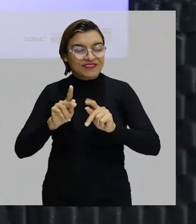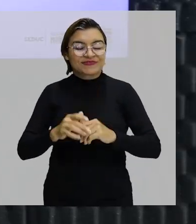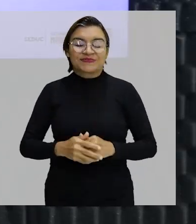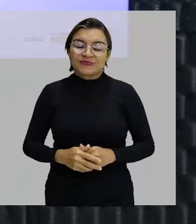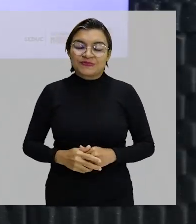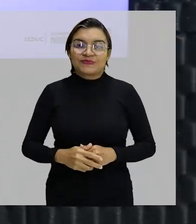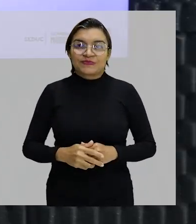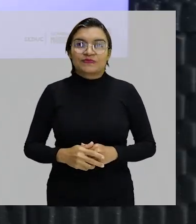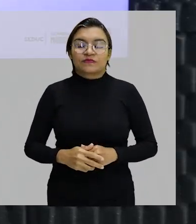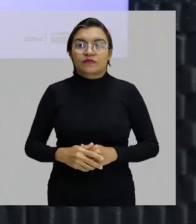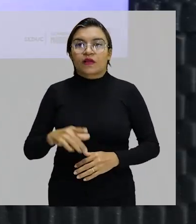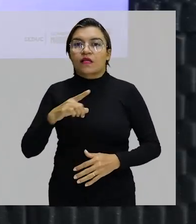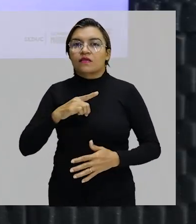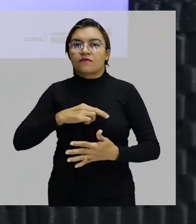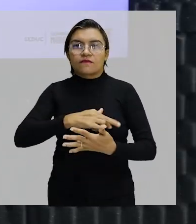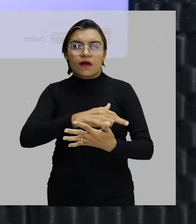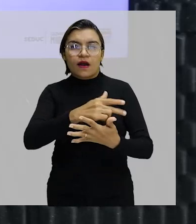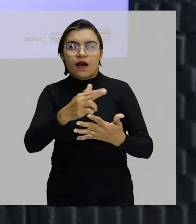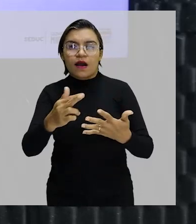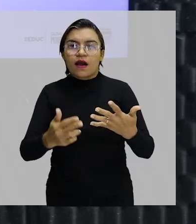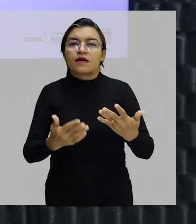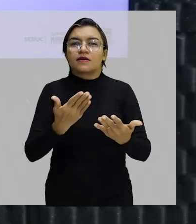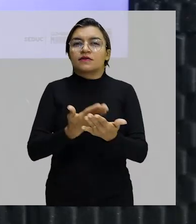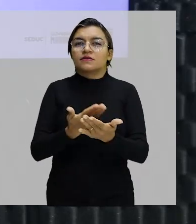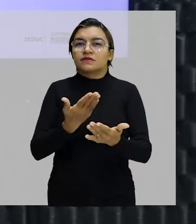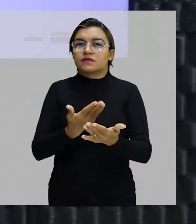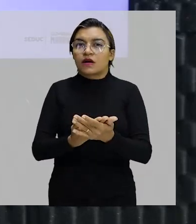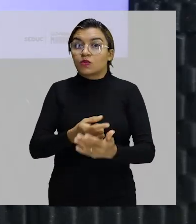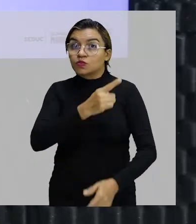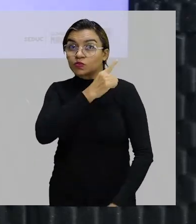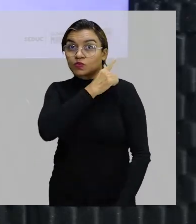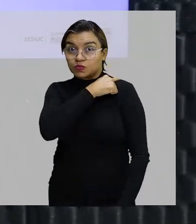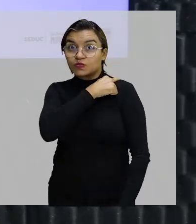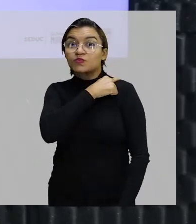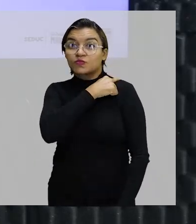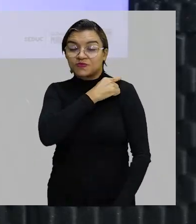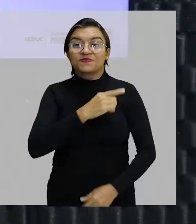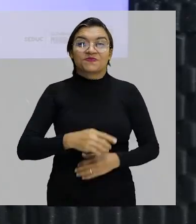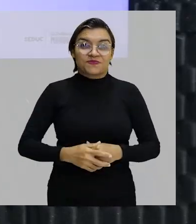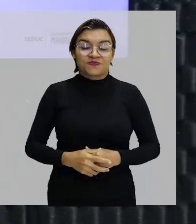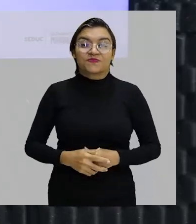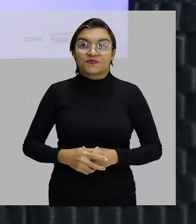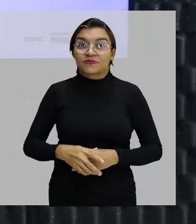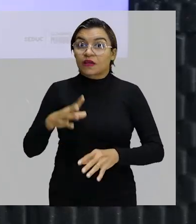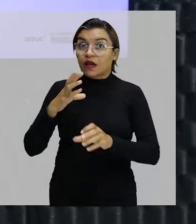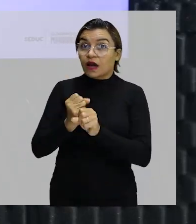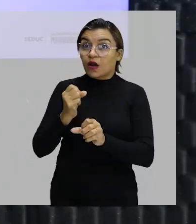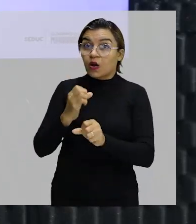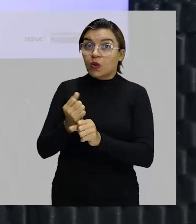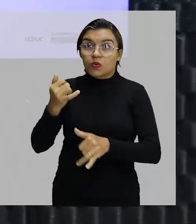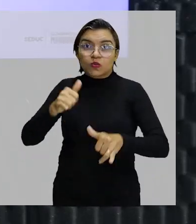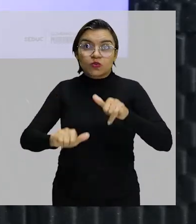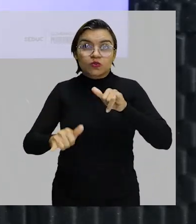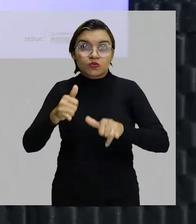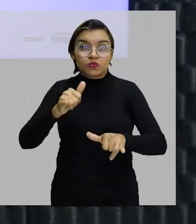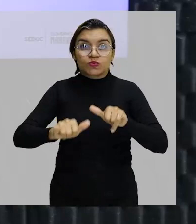Bom, estamos em uma série de aulas relacionadas ao primeiro ano do ensino médio, cálculos